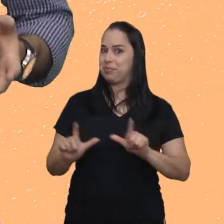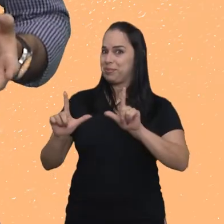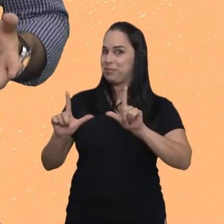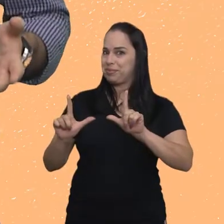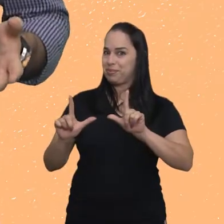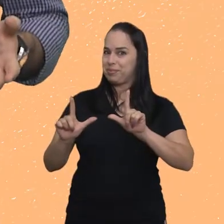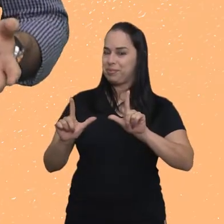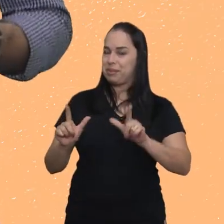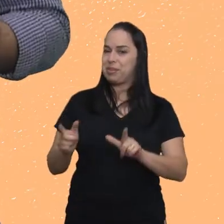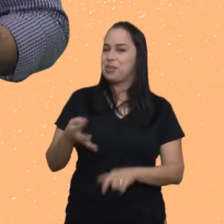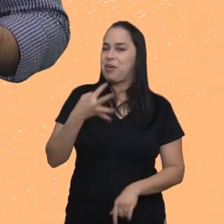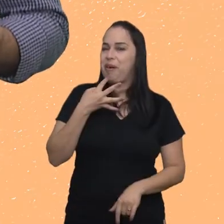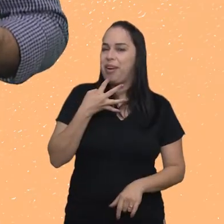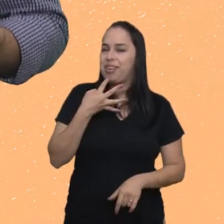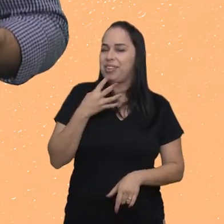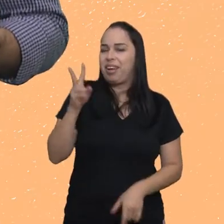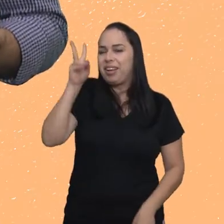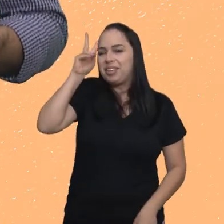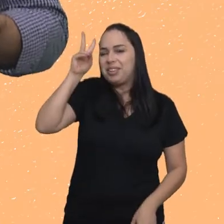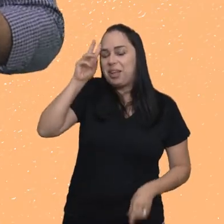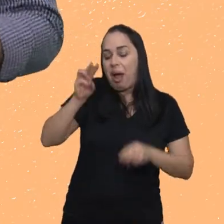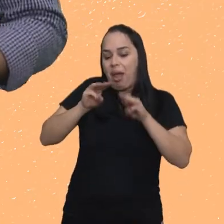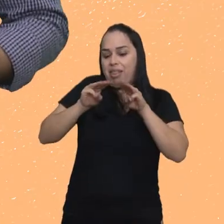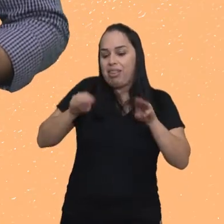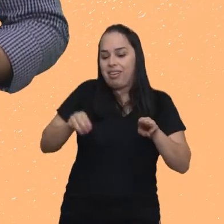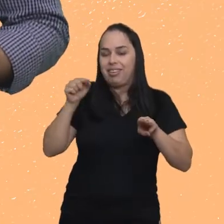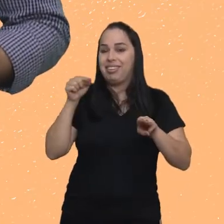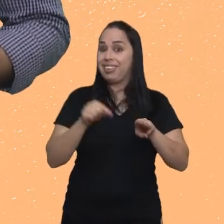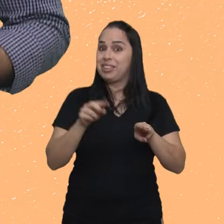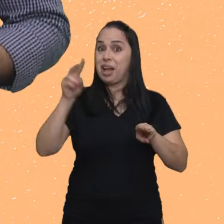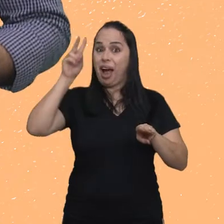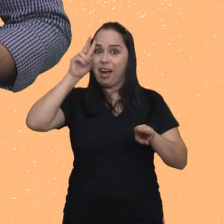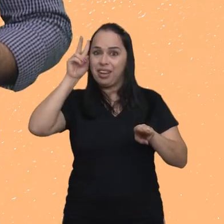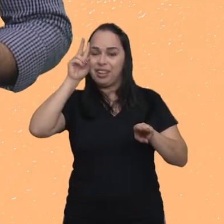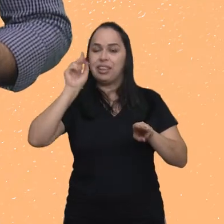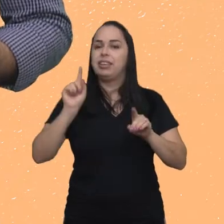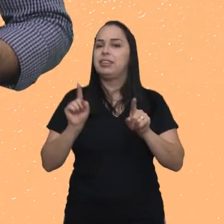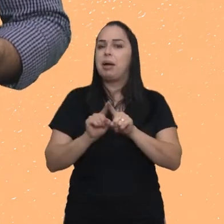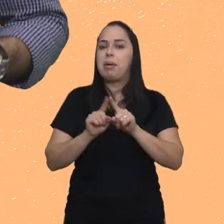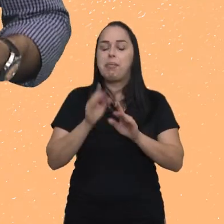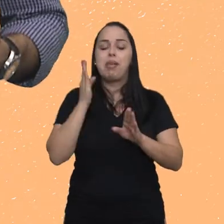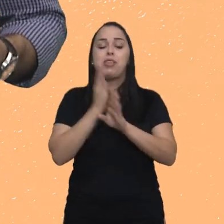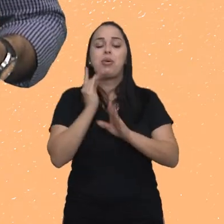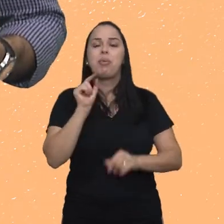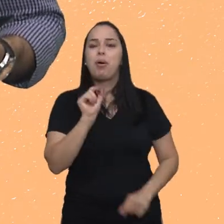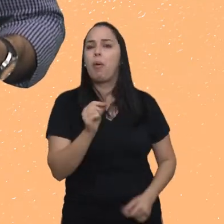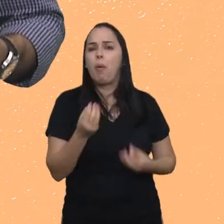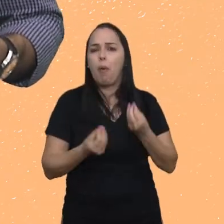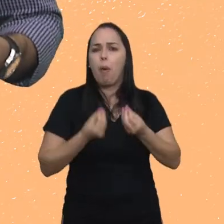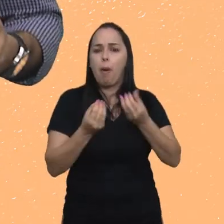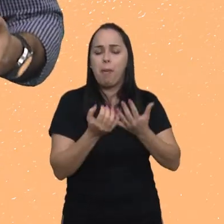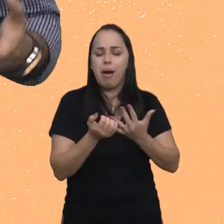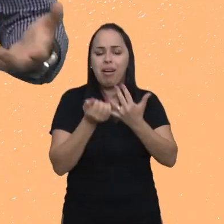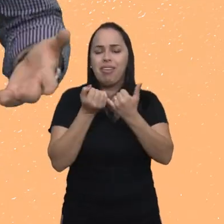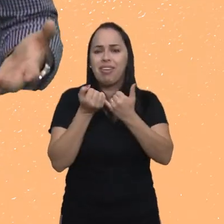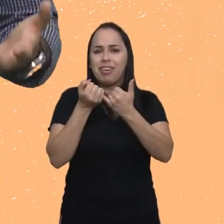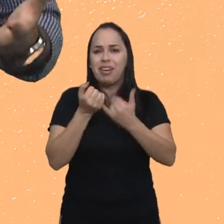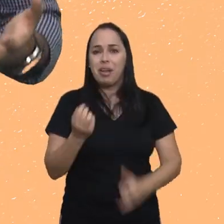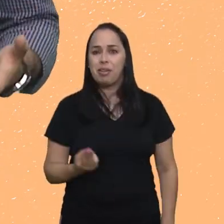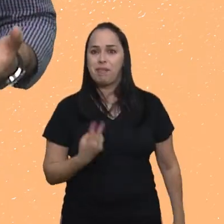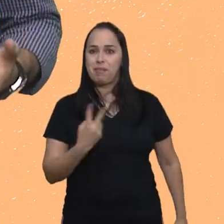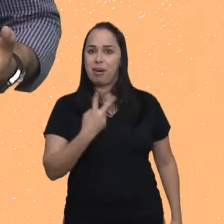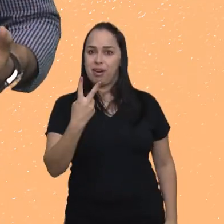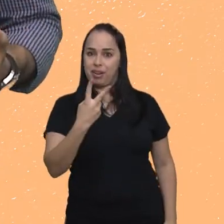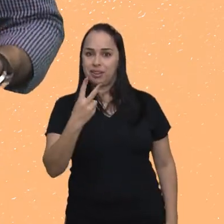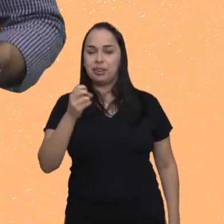E nesse último bloco do Com a Palavra, vamos conhecer a história do Museu de Arte Sacra de São José e ainda descobrir como ele se tornou um patrimônio